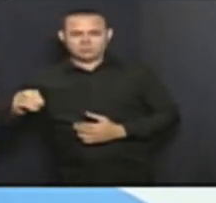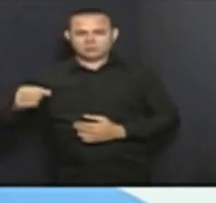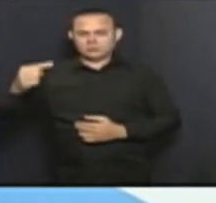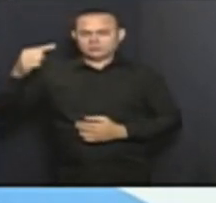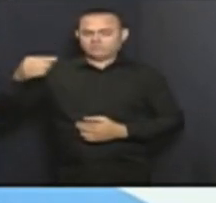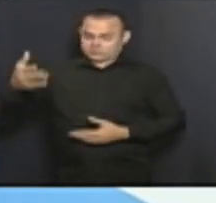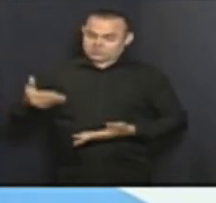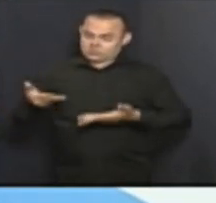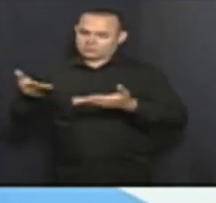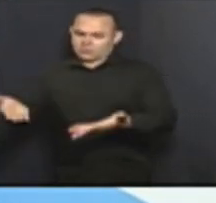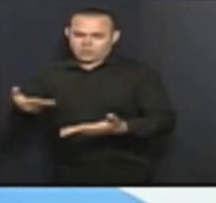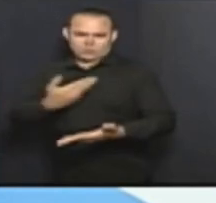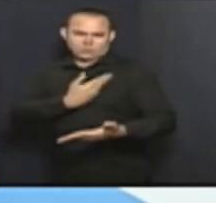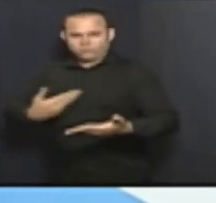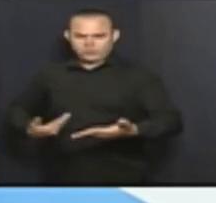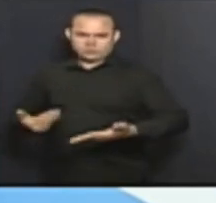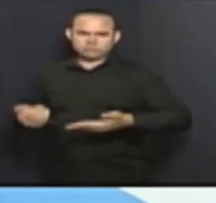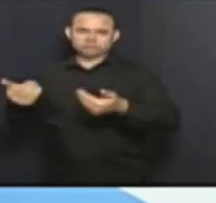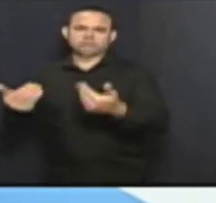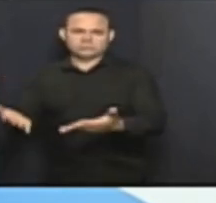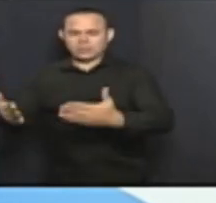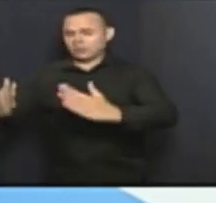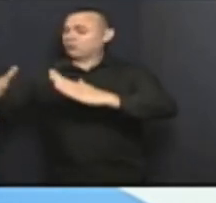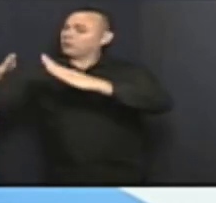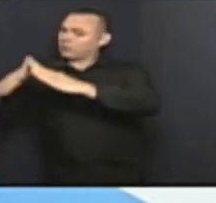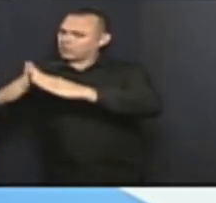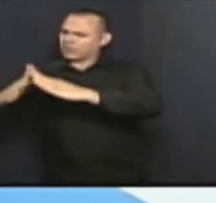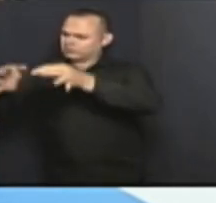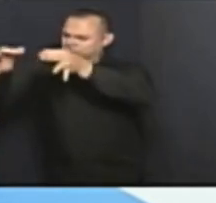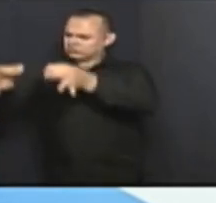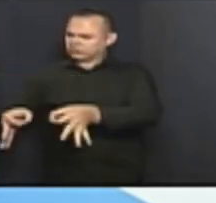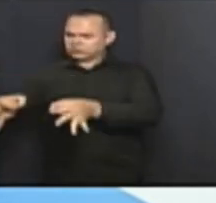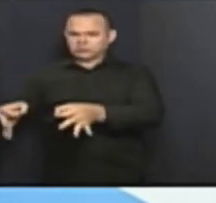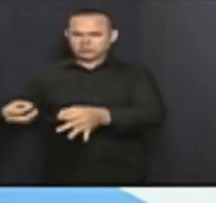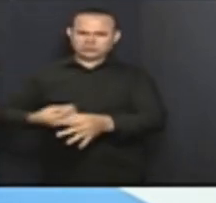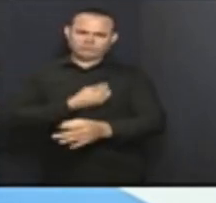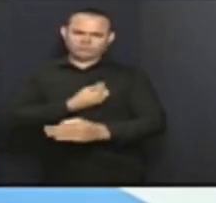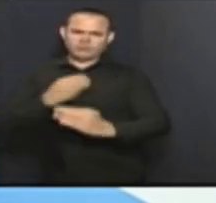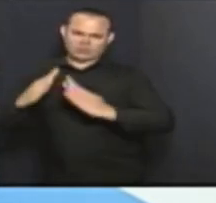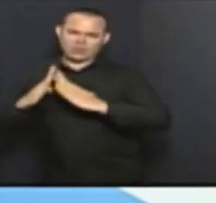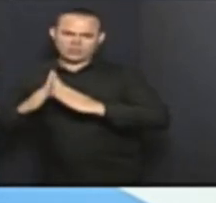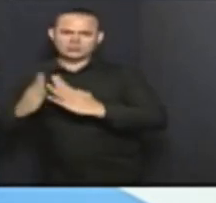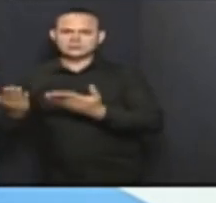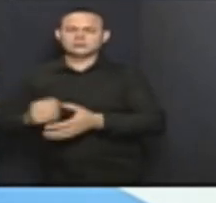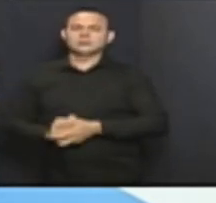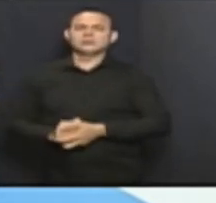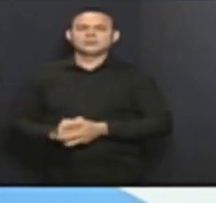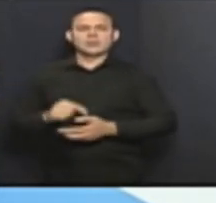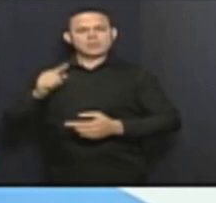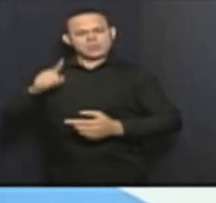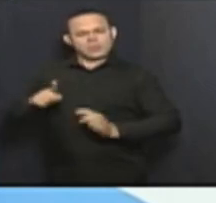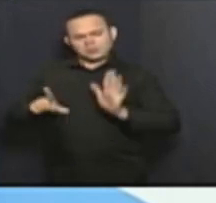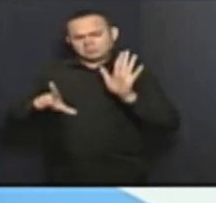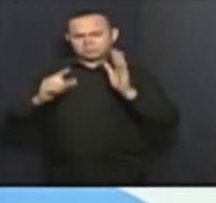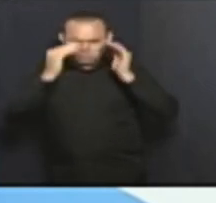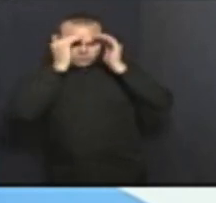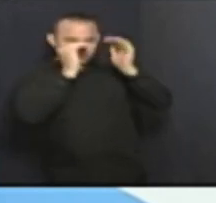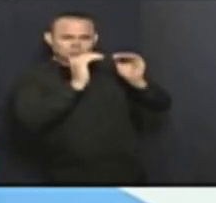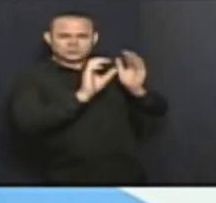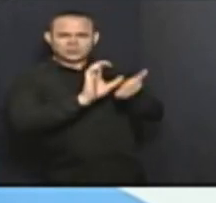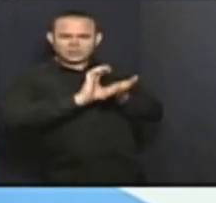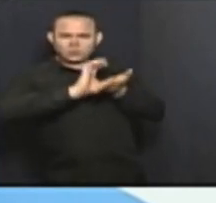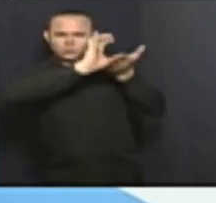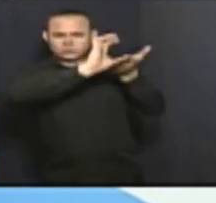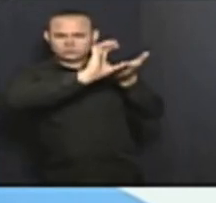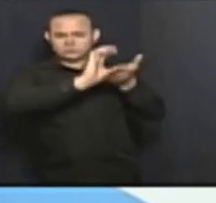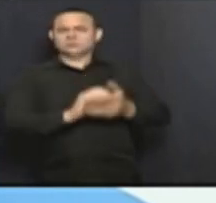o governo um lar digno para o cidadão ela representa na verdade é o lar a constituição ea representação